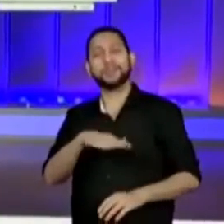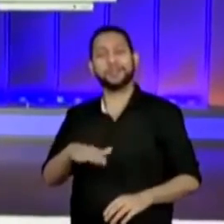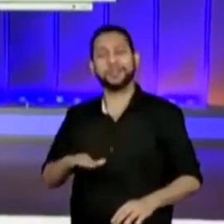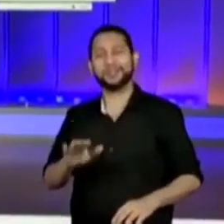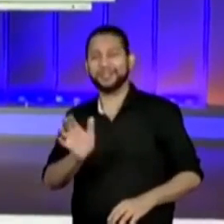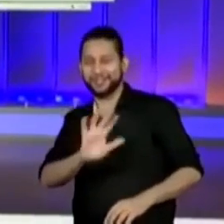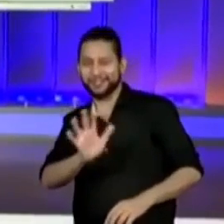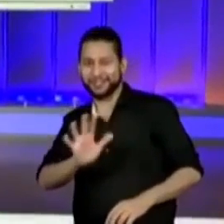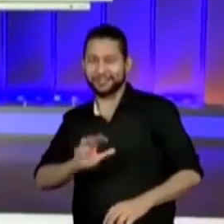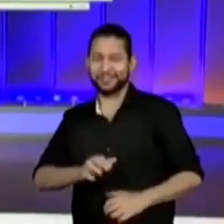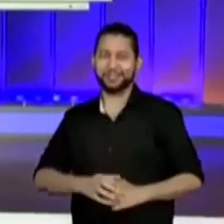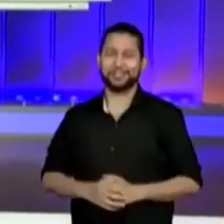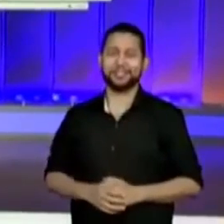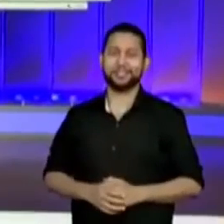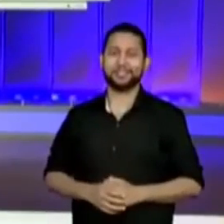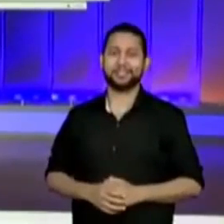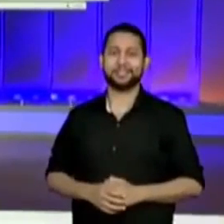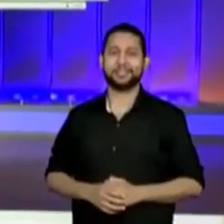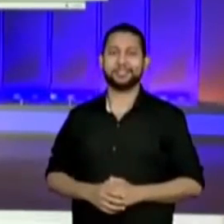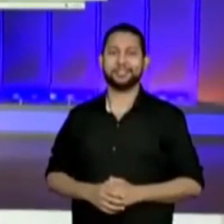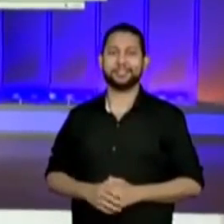5to ano tchau tchau